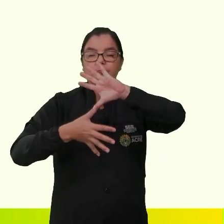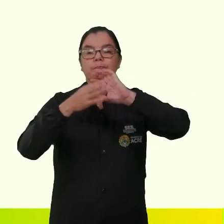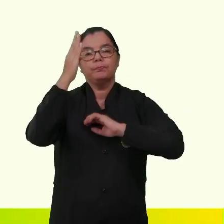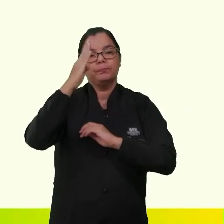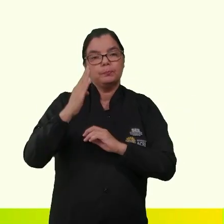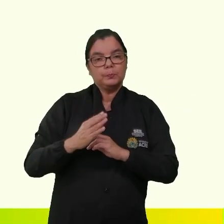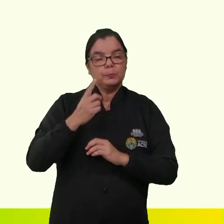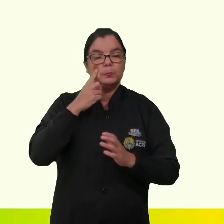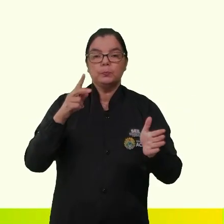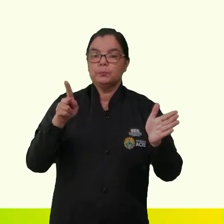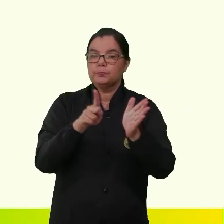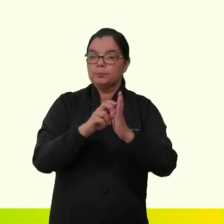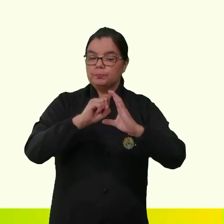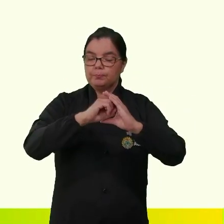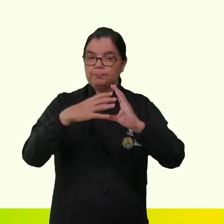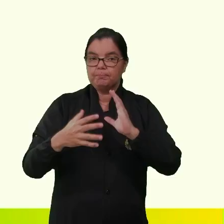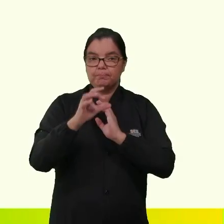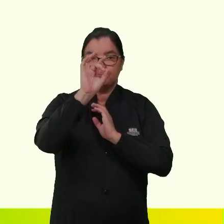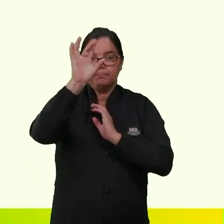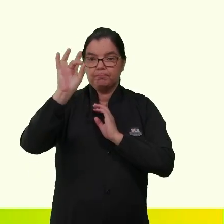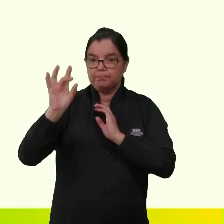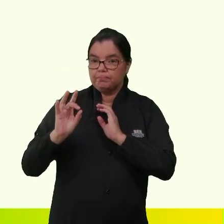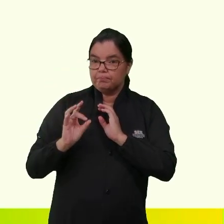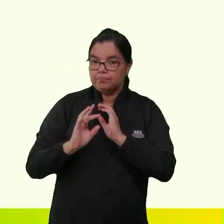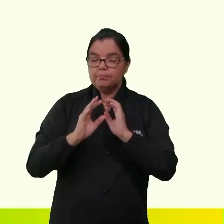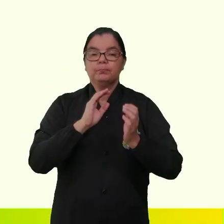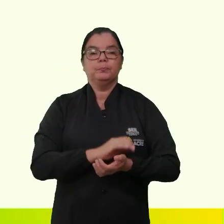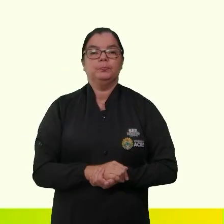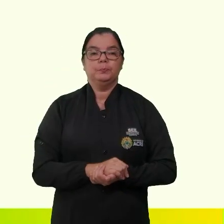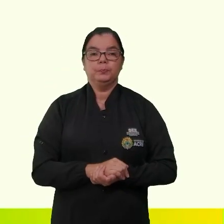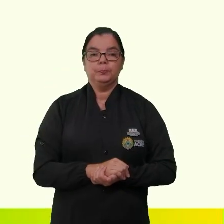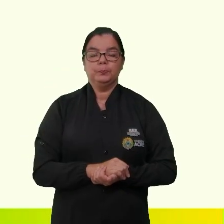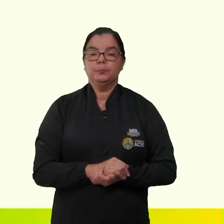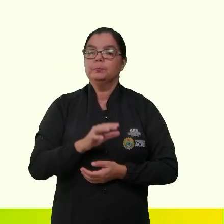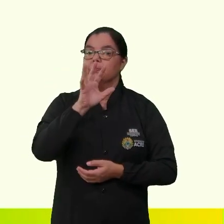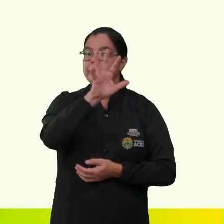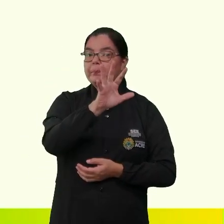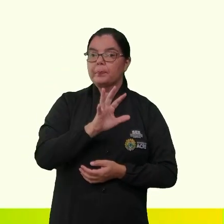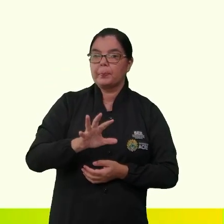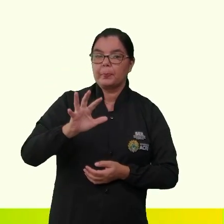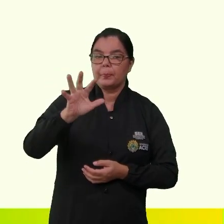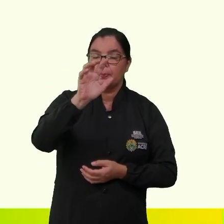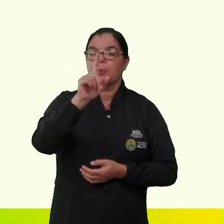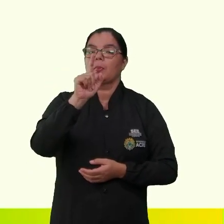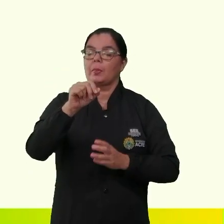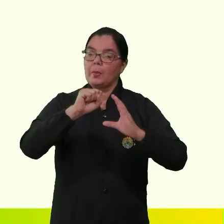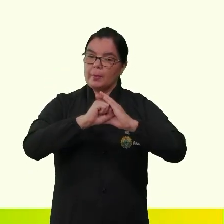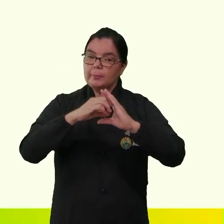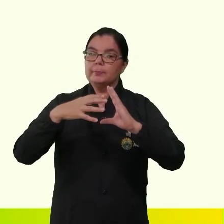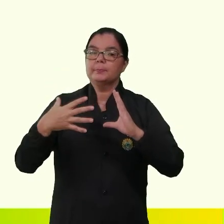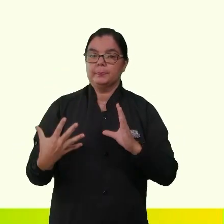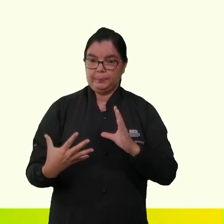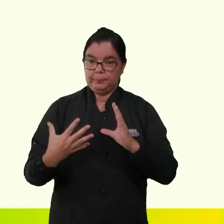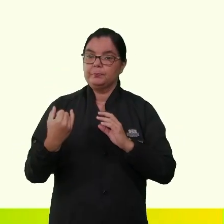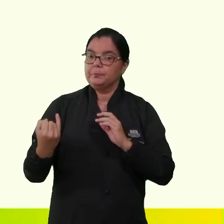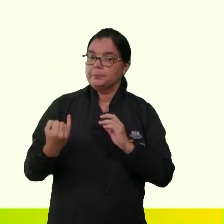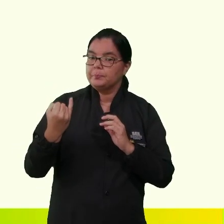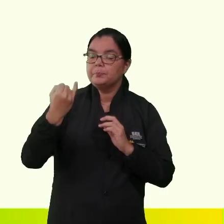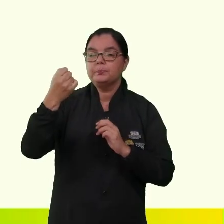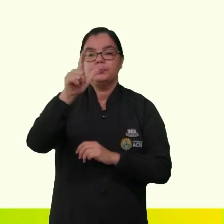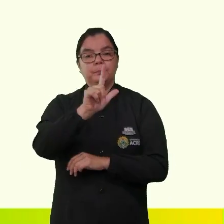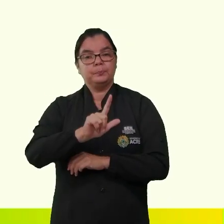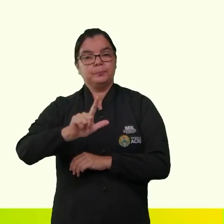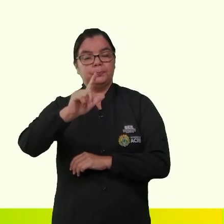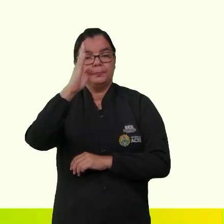características específicas de cada região. Então, o regionalismo é uma característica marcante da